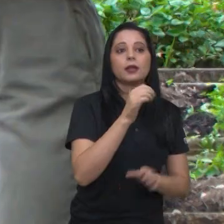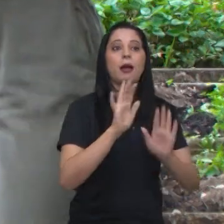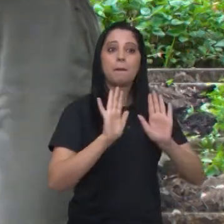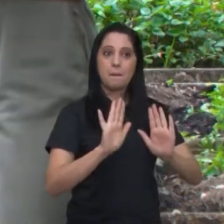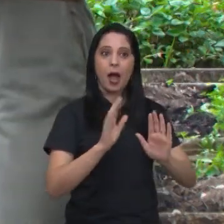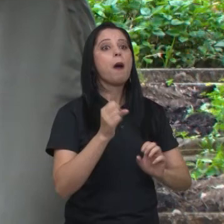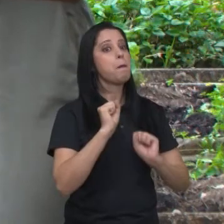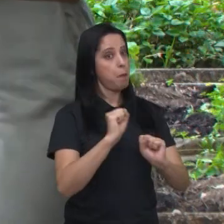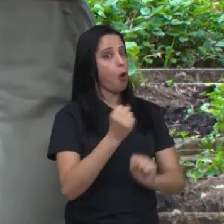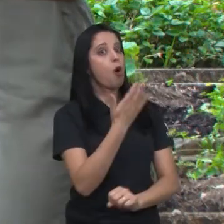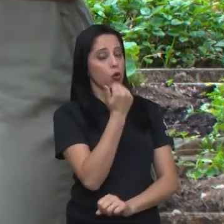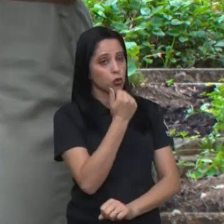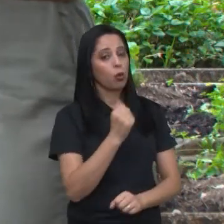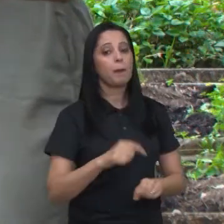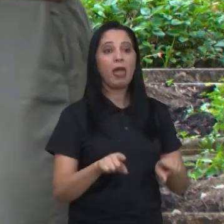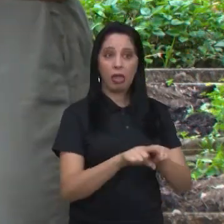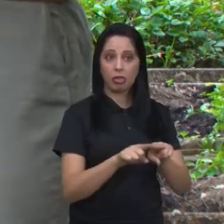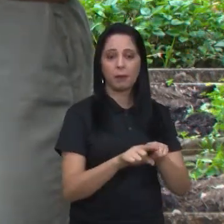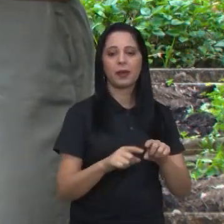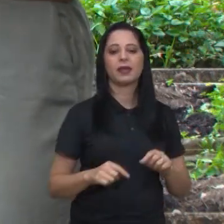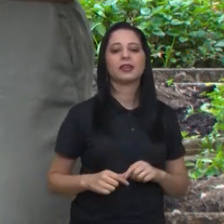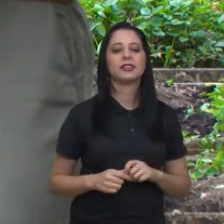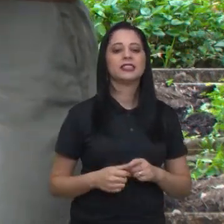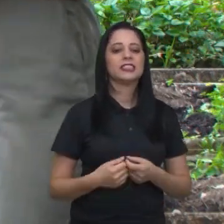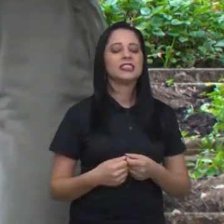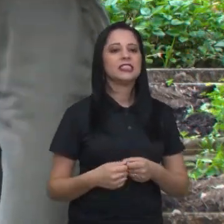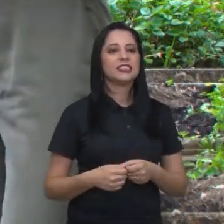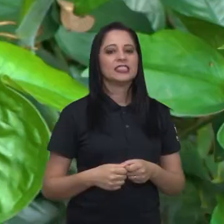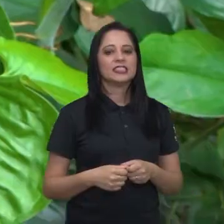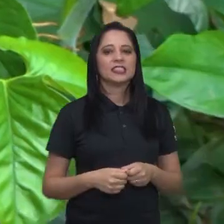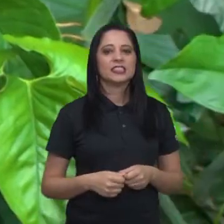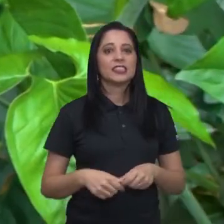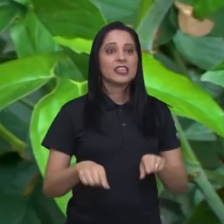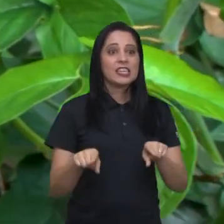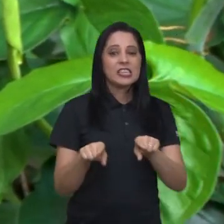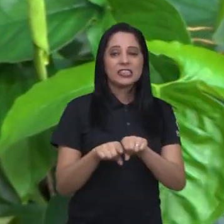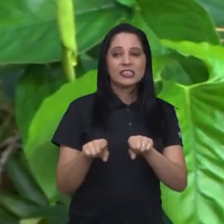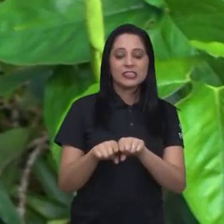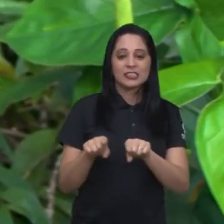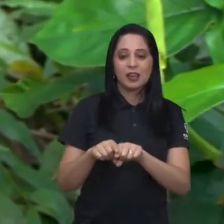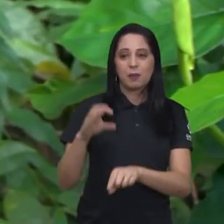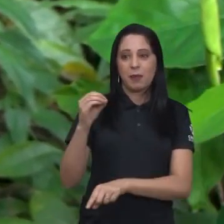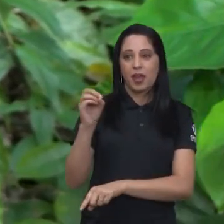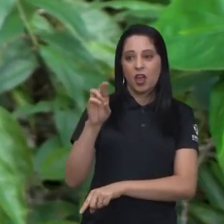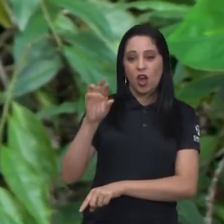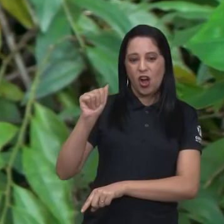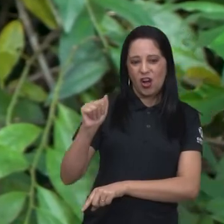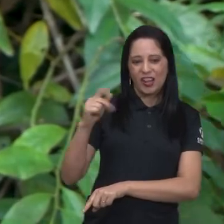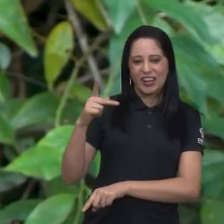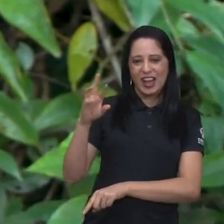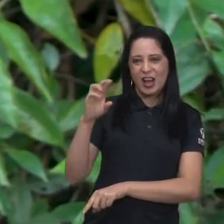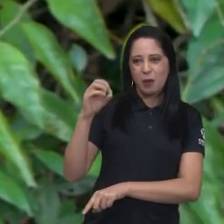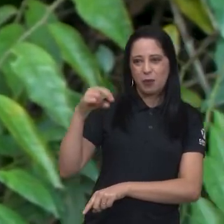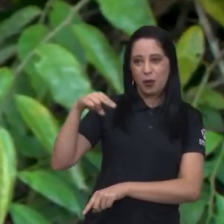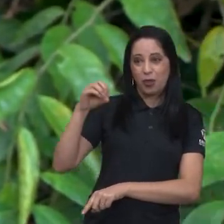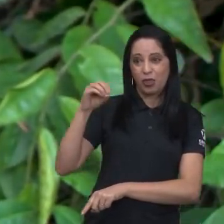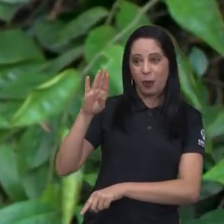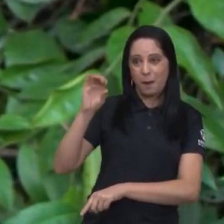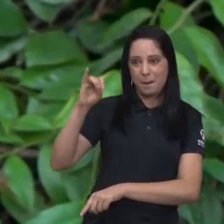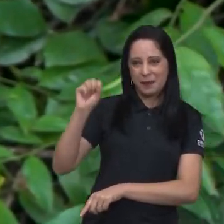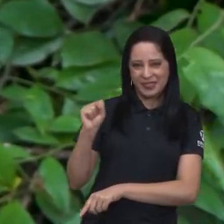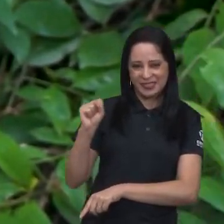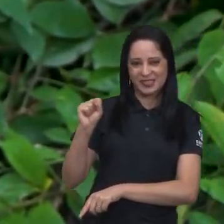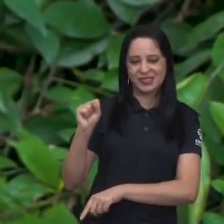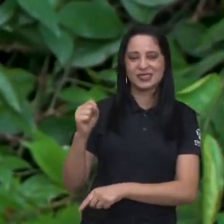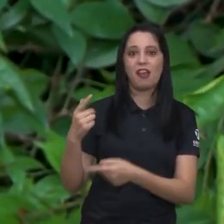gastronomia. E eu não posso deixar de mencionar a Ora pronobis, que é assim a rainha eu amo. É muito